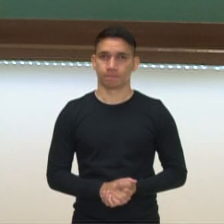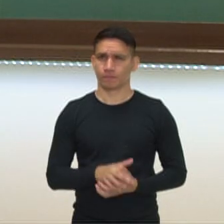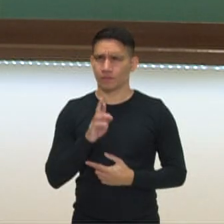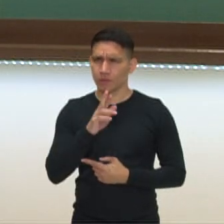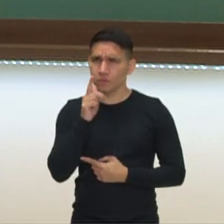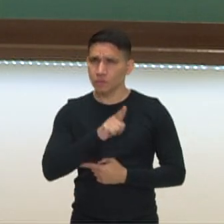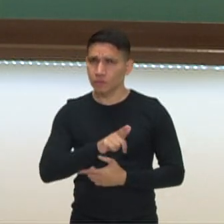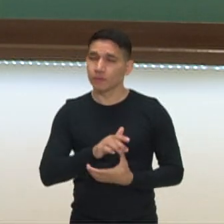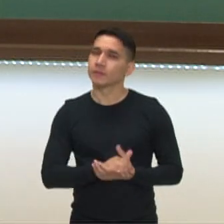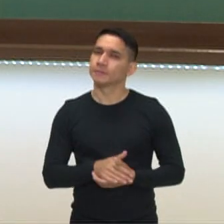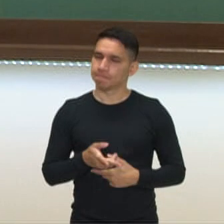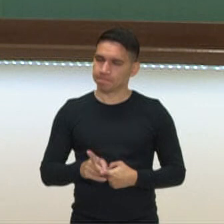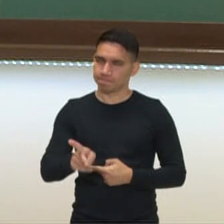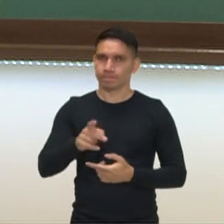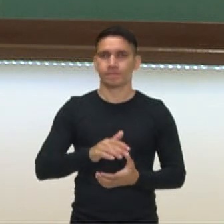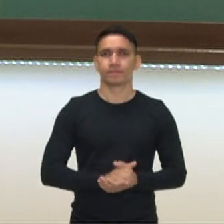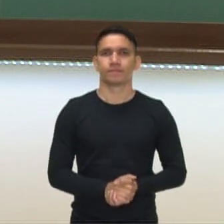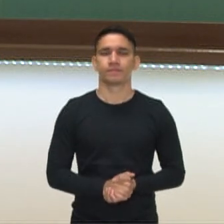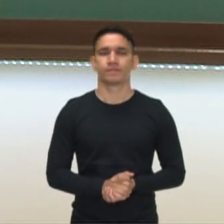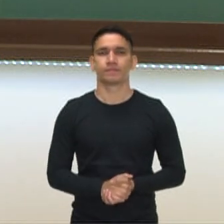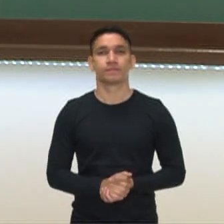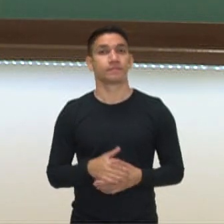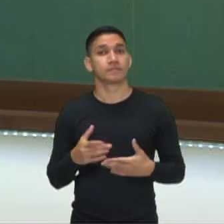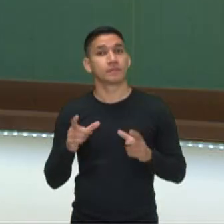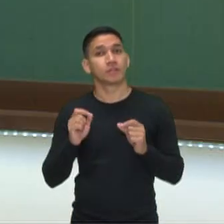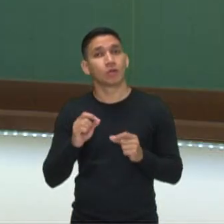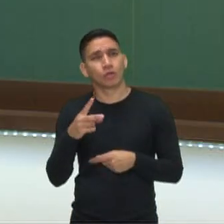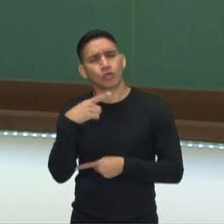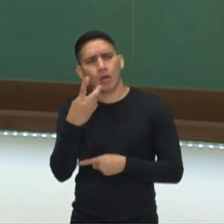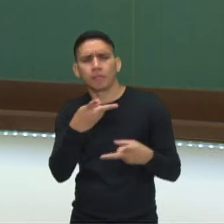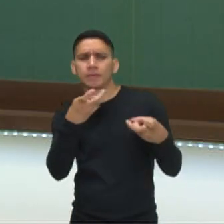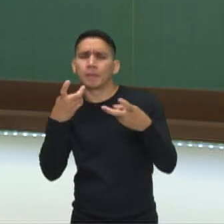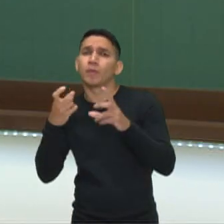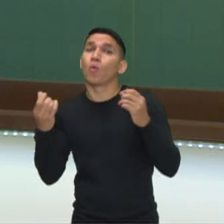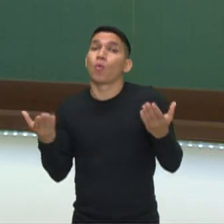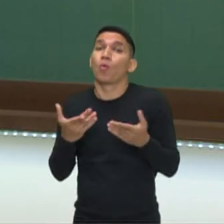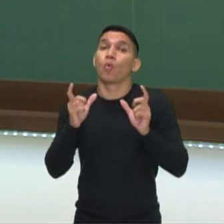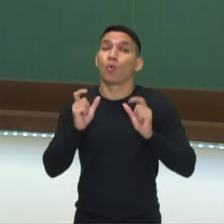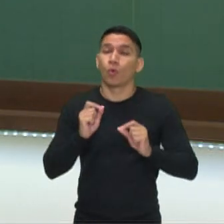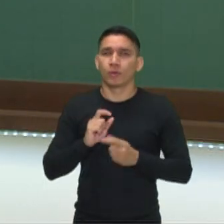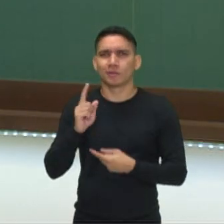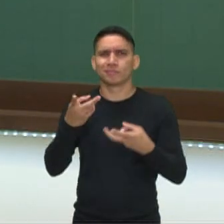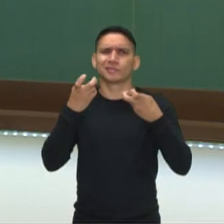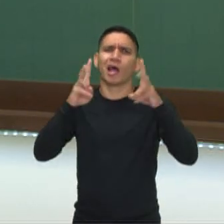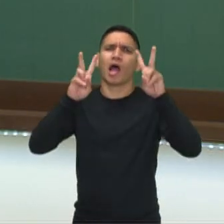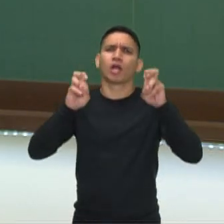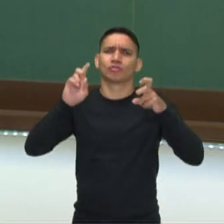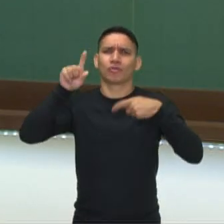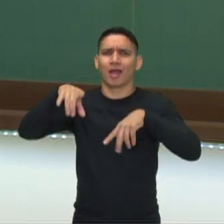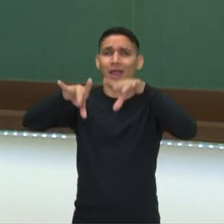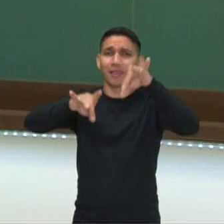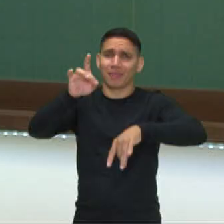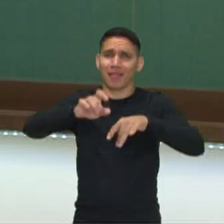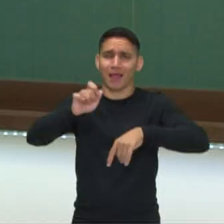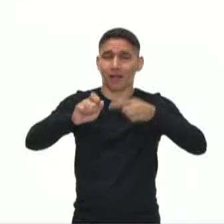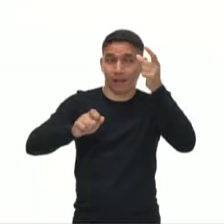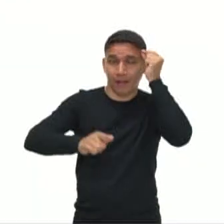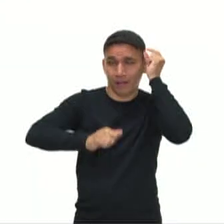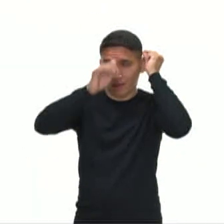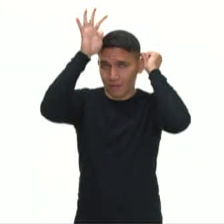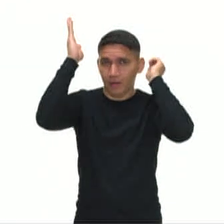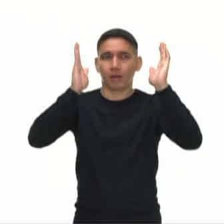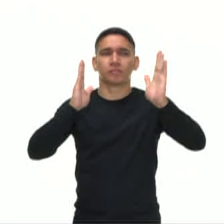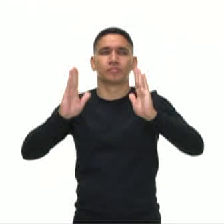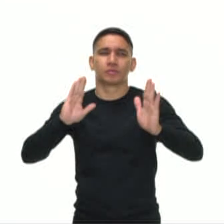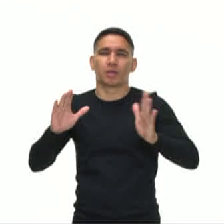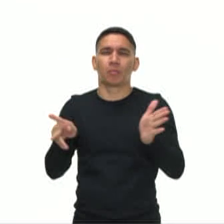Responderam lá? Vamos em frente. Então, o que a gente viu hoje, gente? Nós vimos sobre o teatro greco-romano, surgiu meio de influências ritualistas